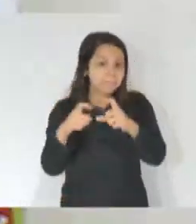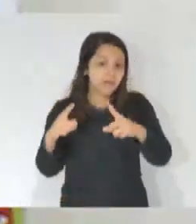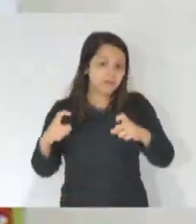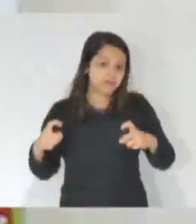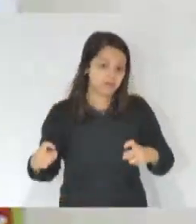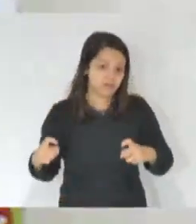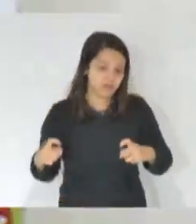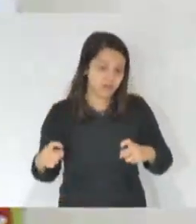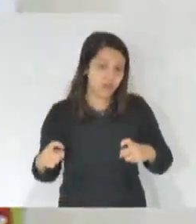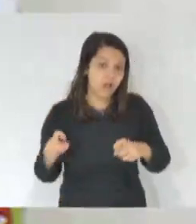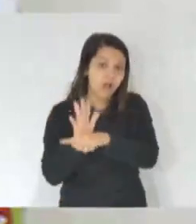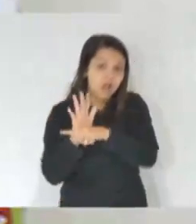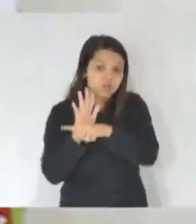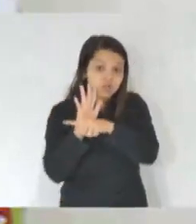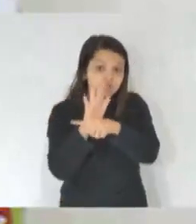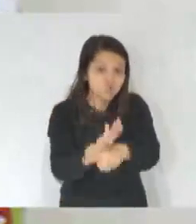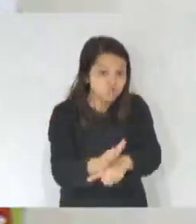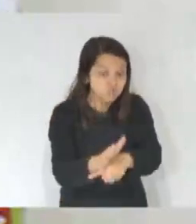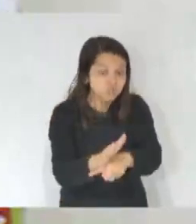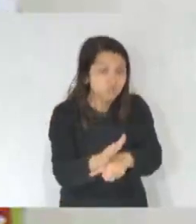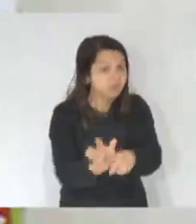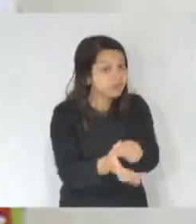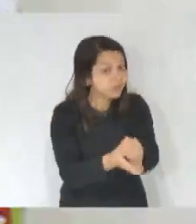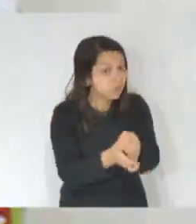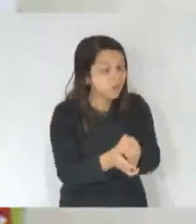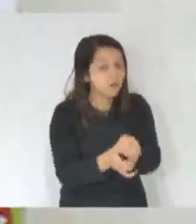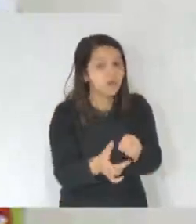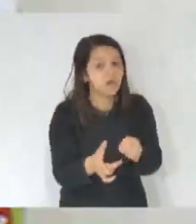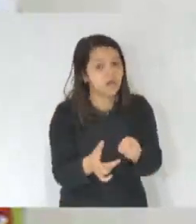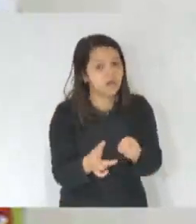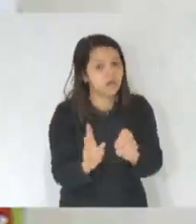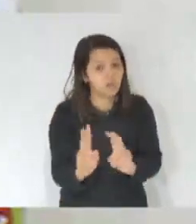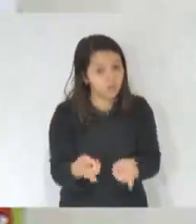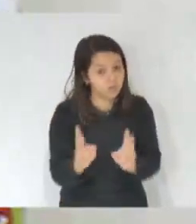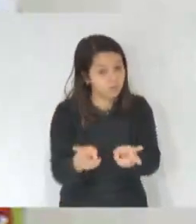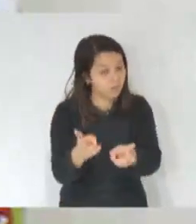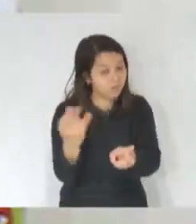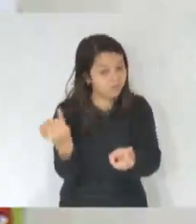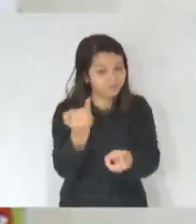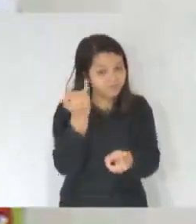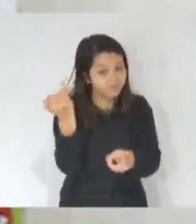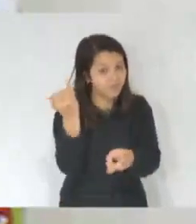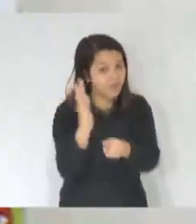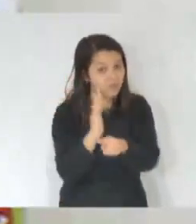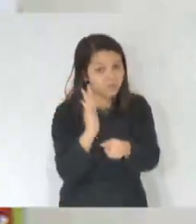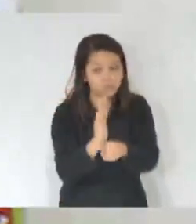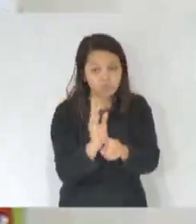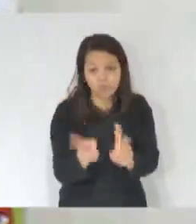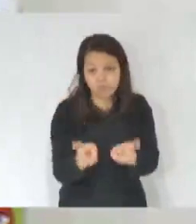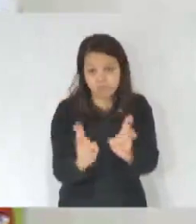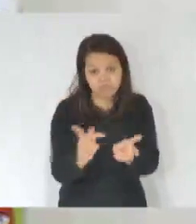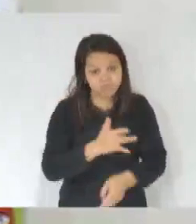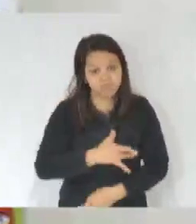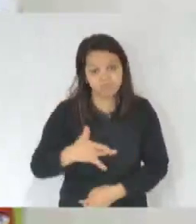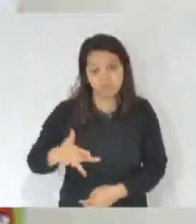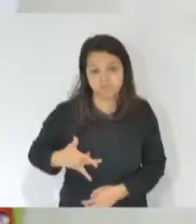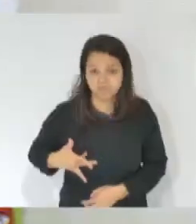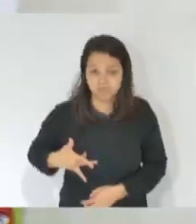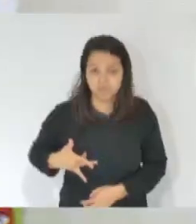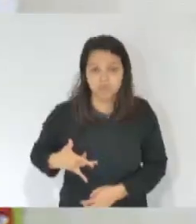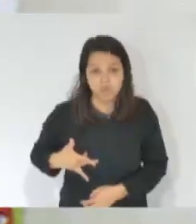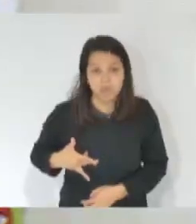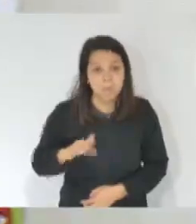garantir esse aporte que é importantíssimo para a manutenção da saúde. Mas ele também é